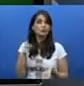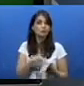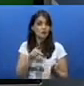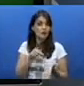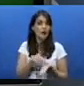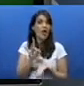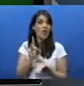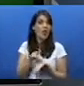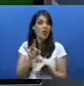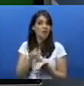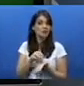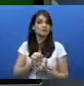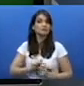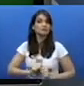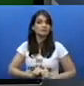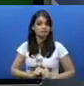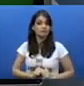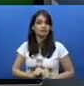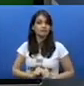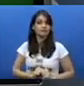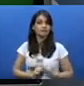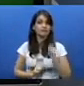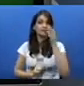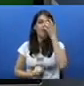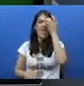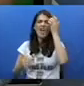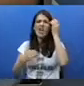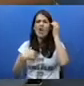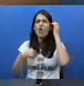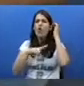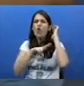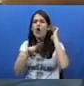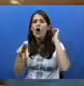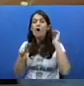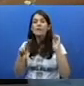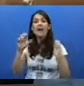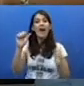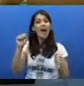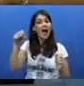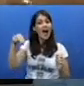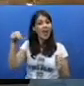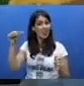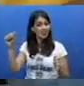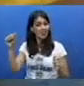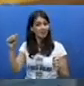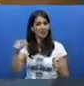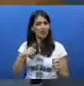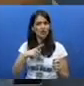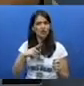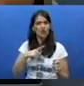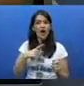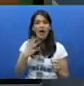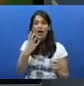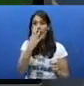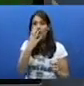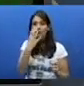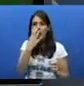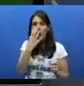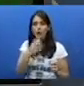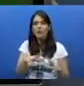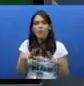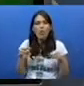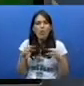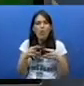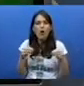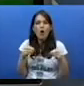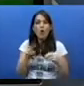leitura deste textinho. Eu me chamo Ana, eu tinha uma cachorrinha poodle chamada Bia.